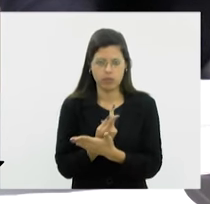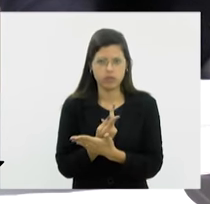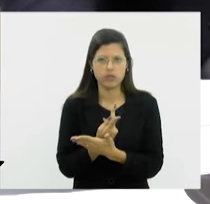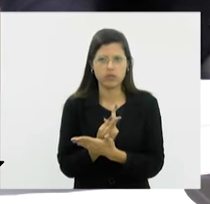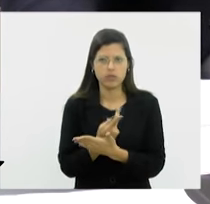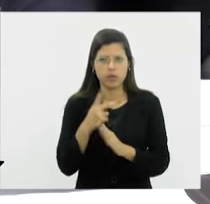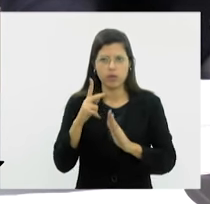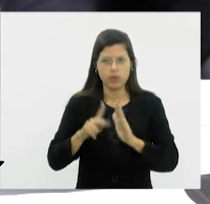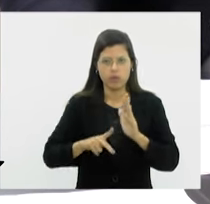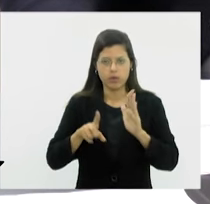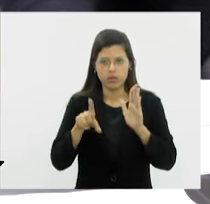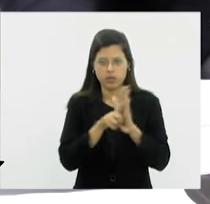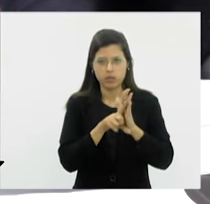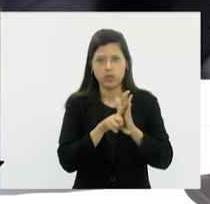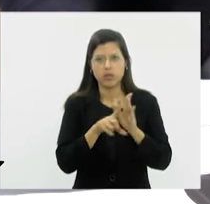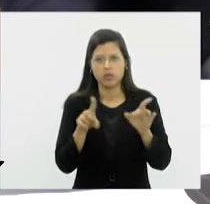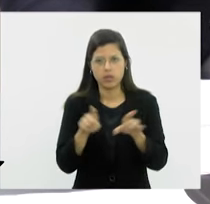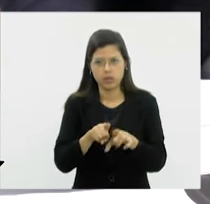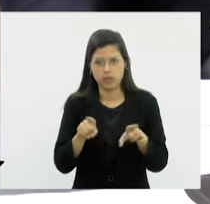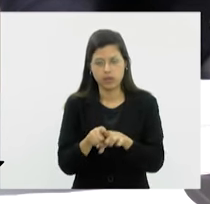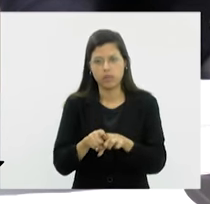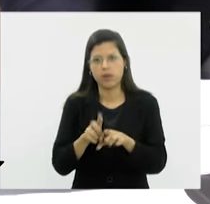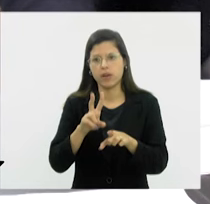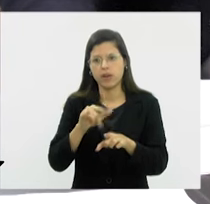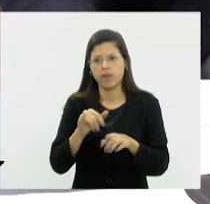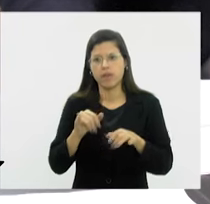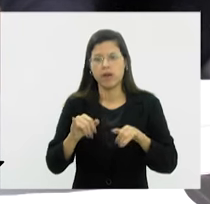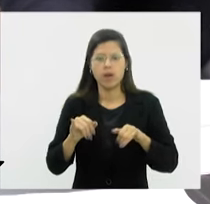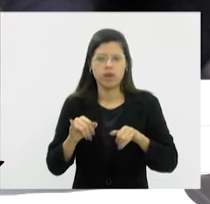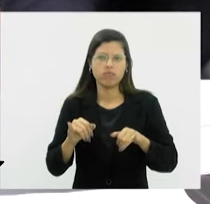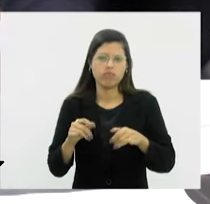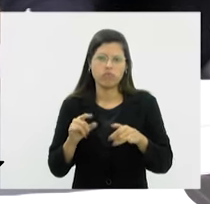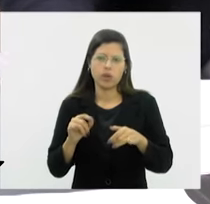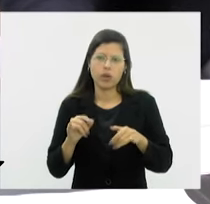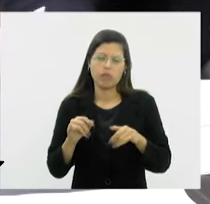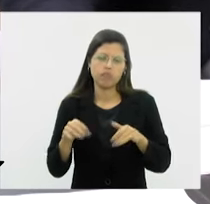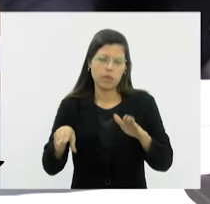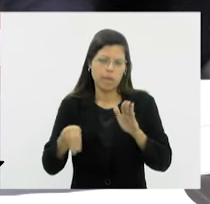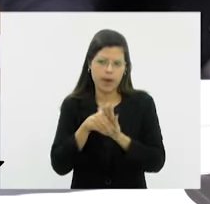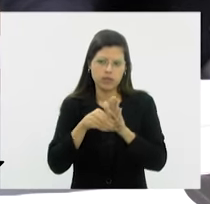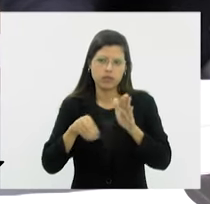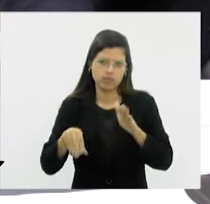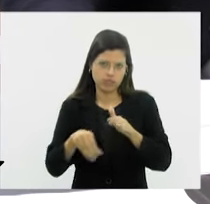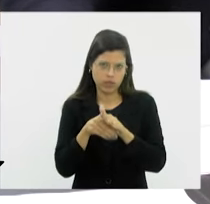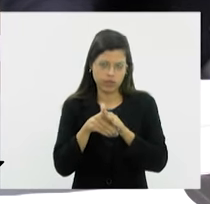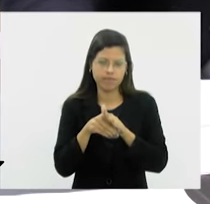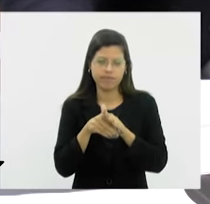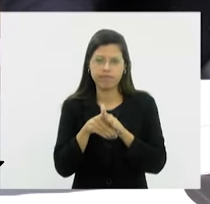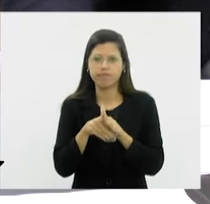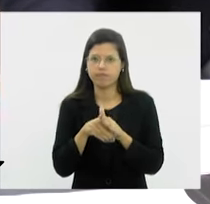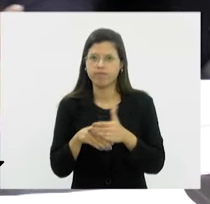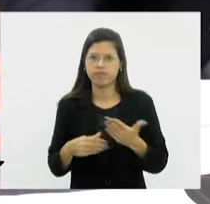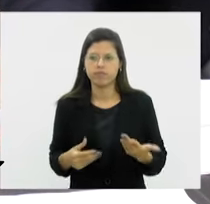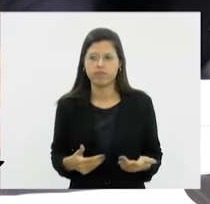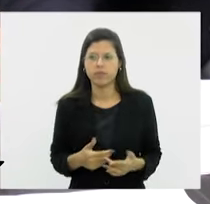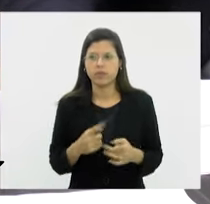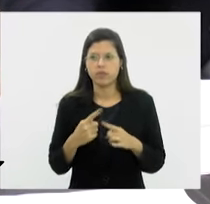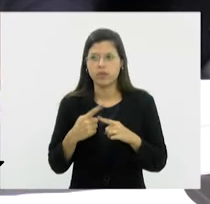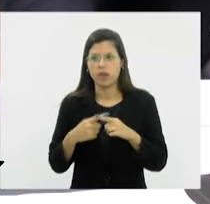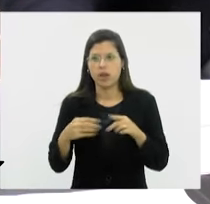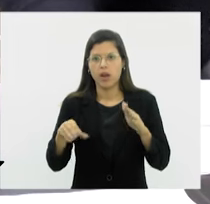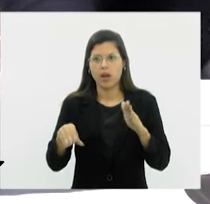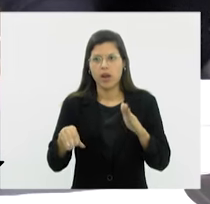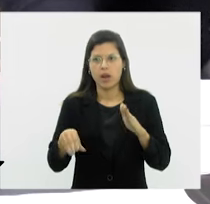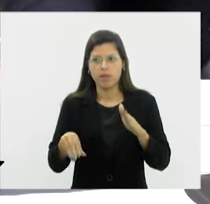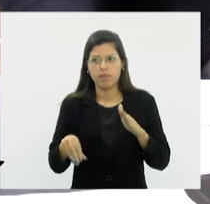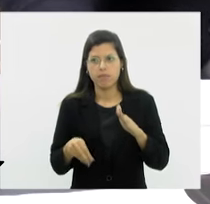projeto de lei também deverá sofrer algumas emendas, não é? Porque a ementa, por